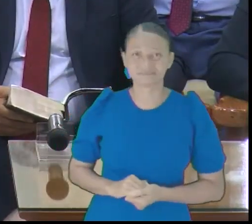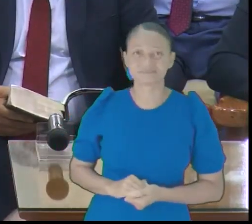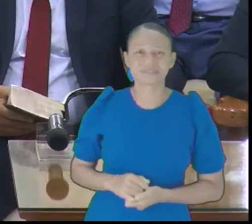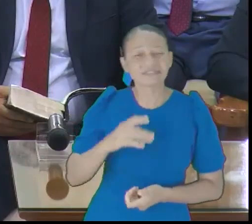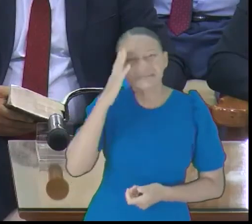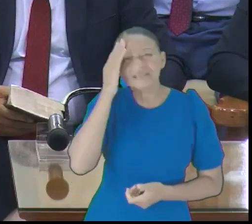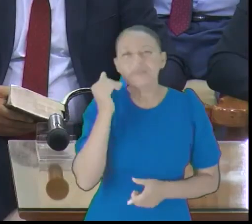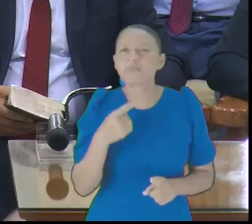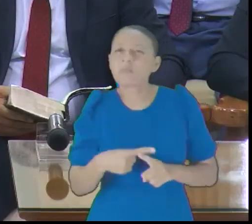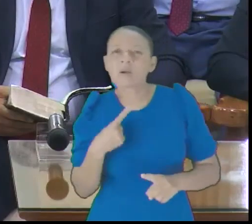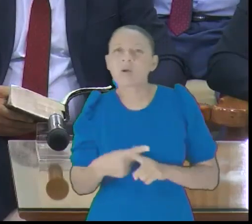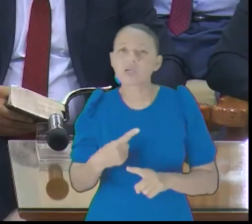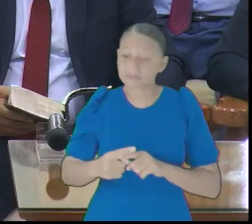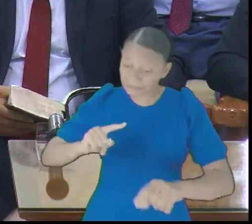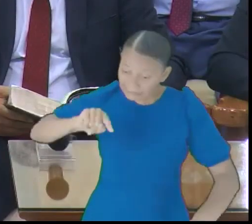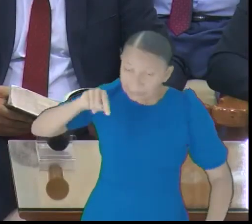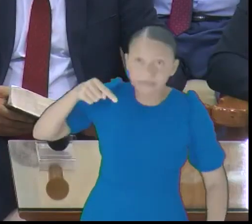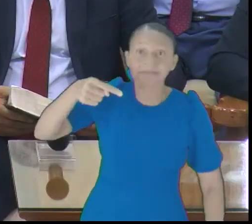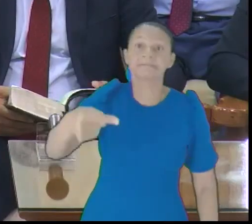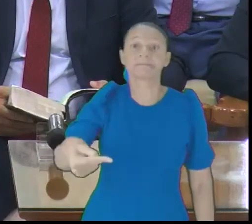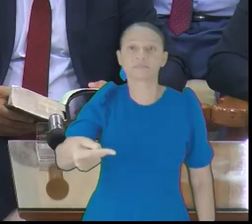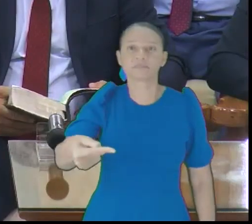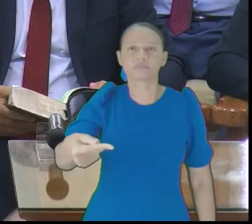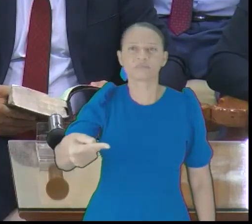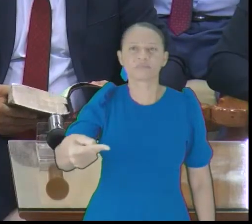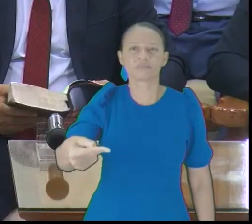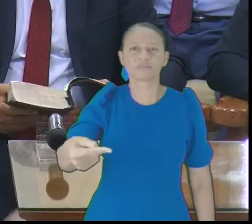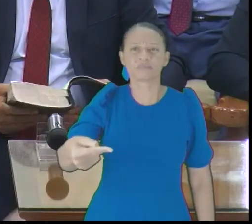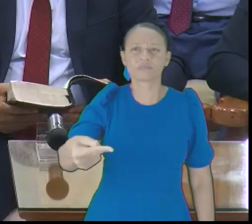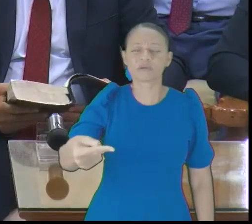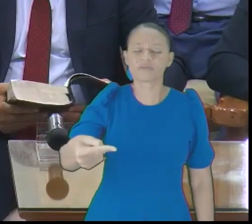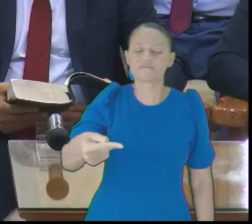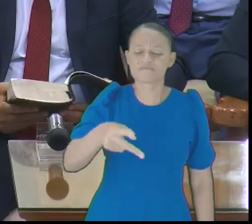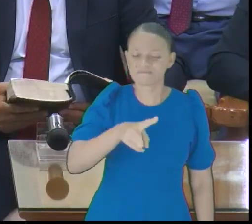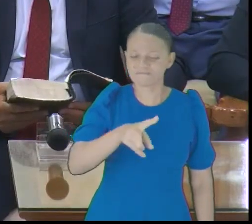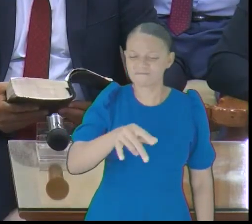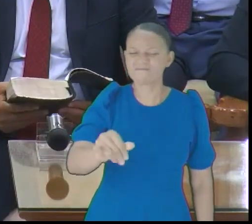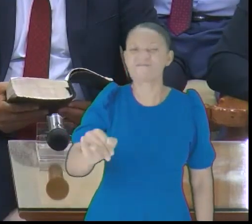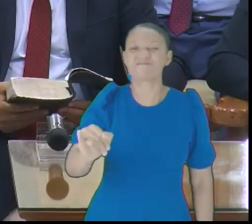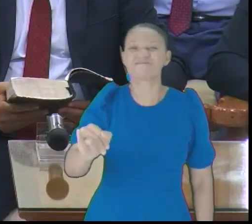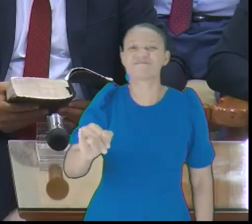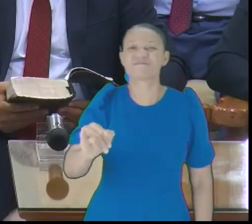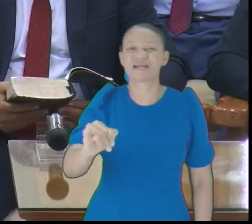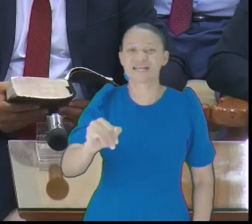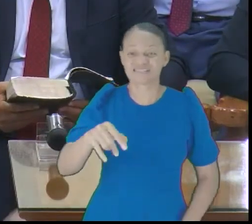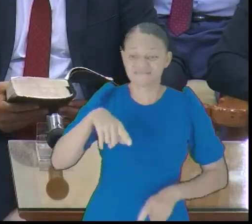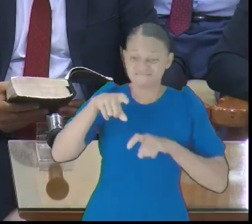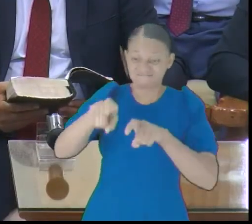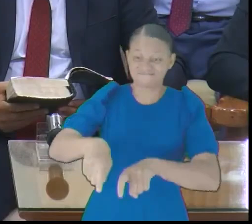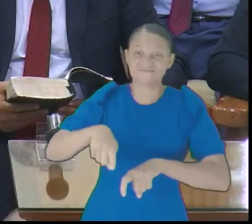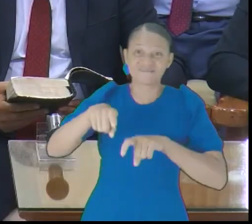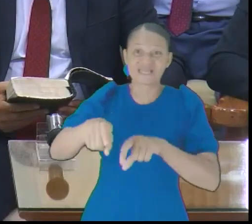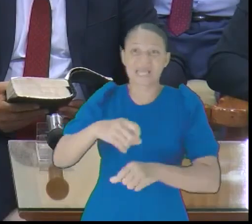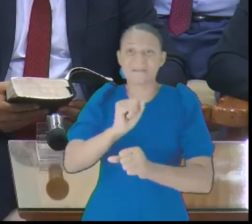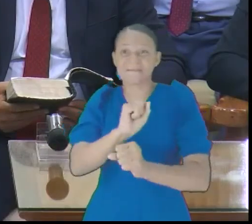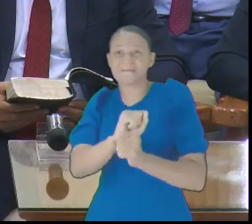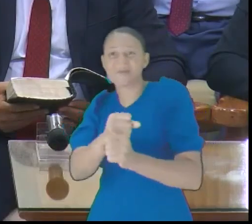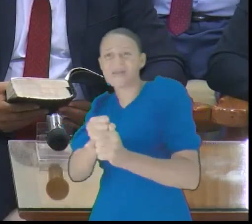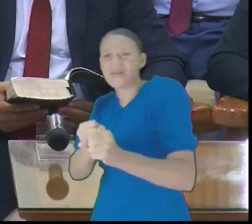Sabe por quê? Porque depois sairá com grande fazenda.